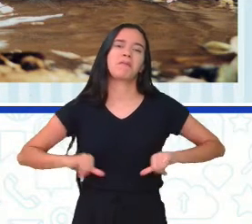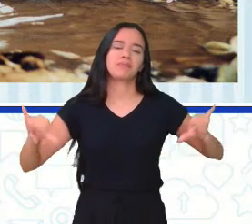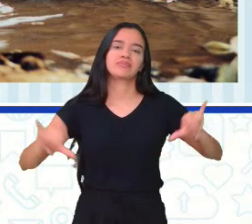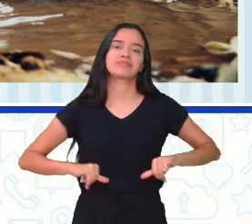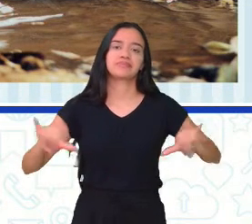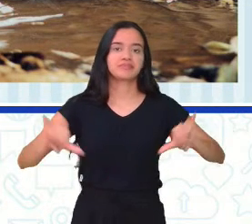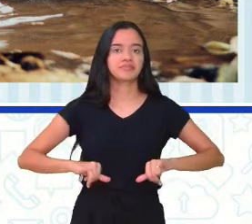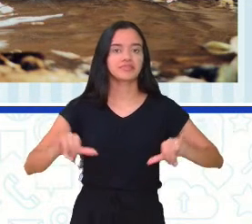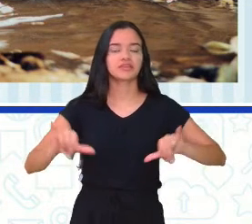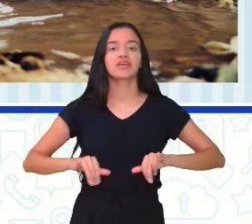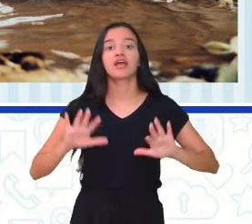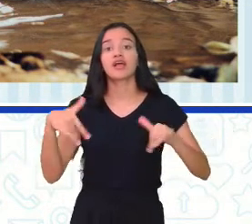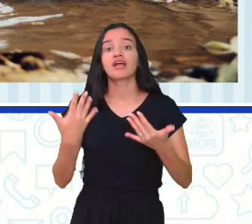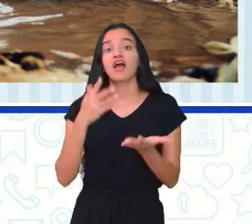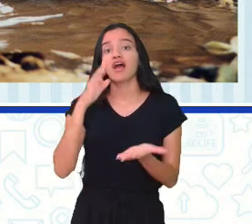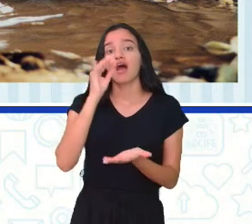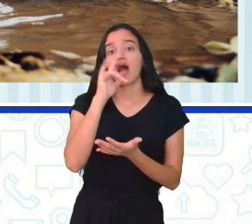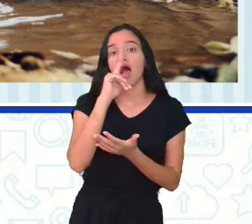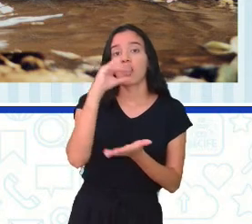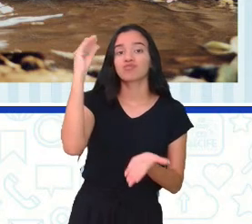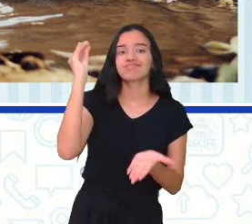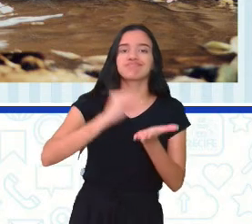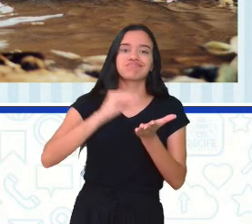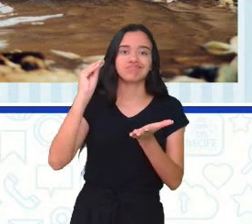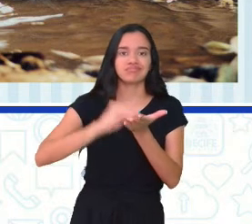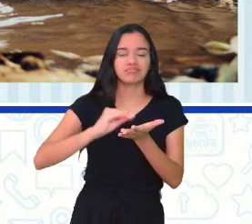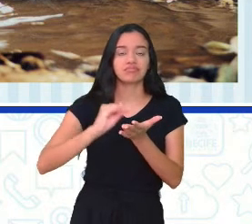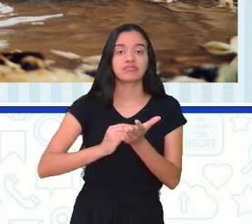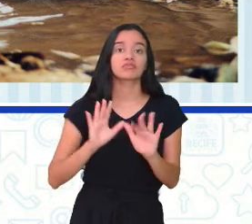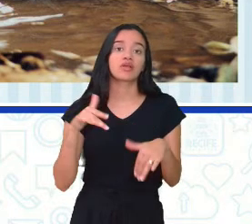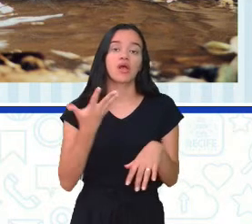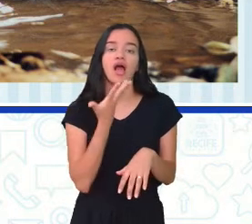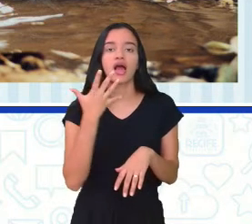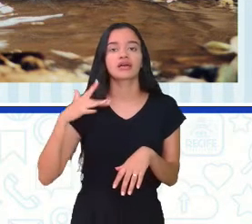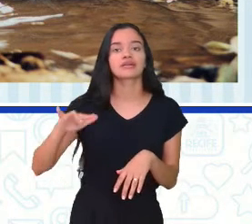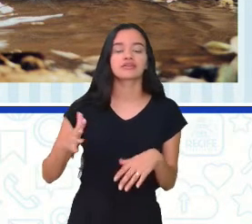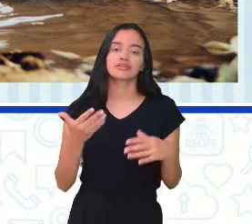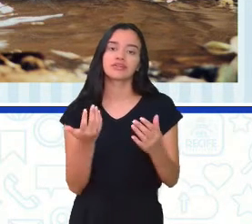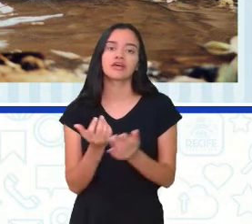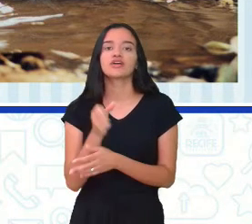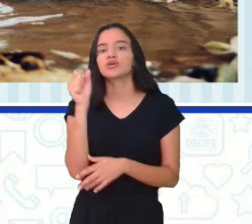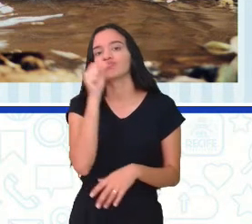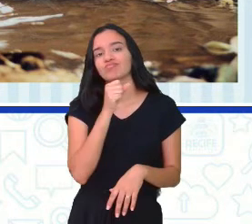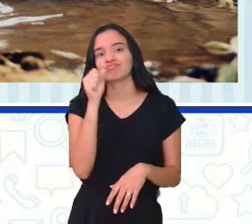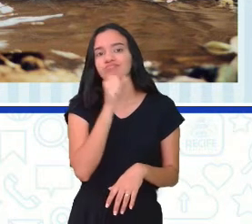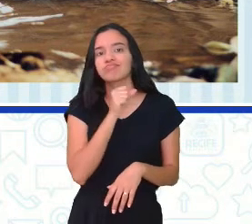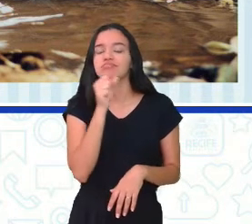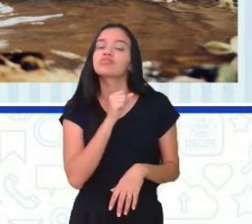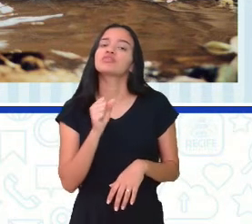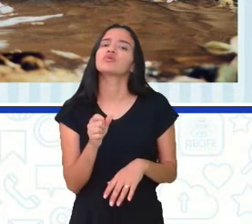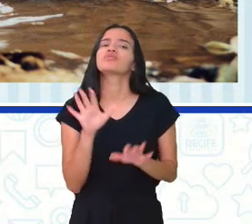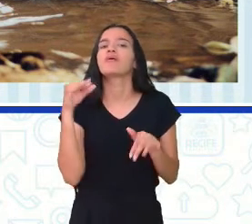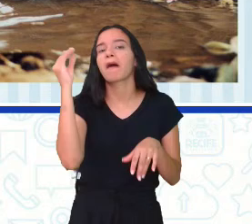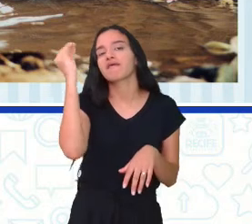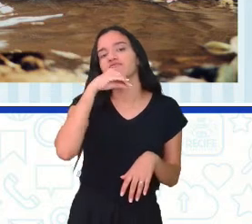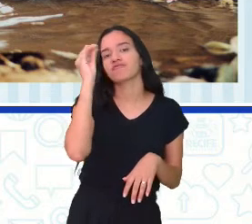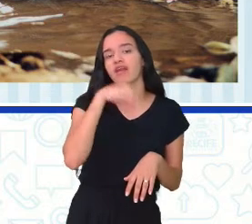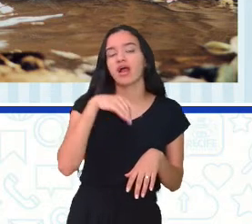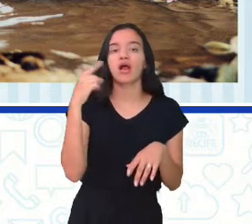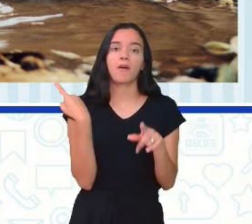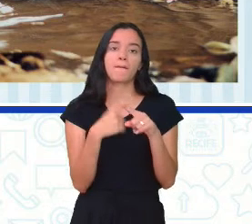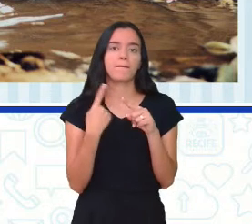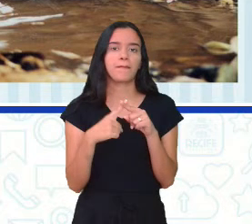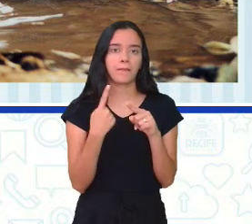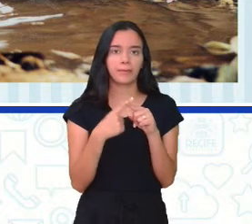fornecimento inadequado de água. Então, minha gente, ó, as crianças e os idosos, eles são mais vulneráveis. Por quê?